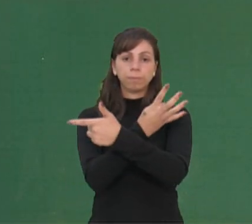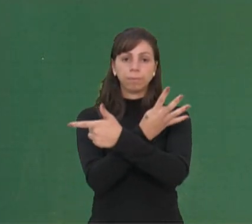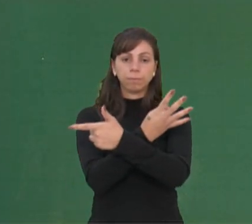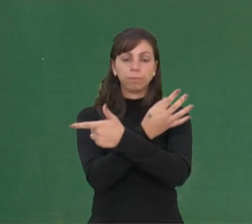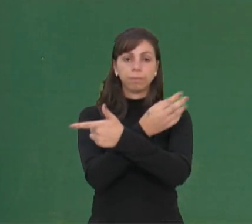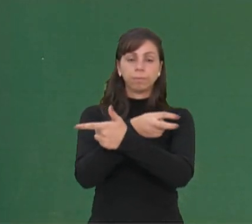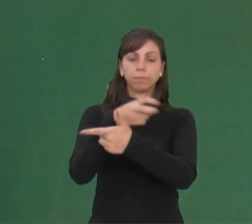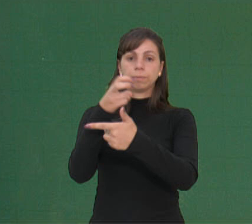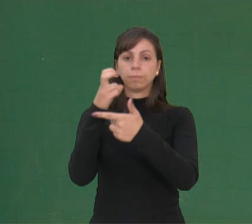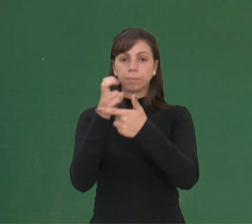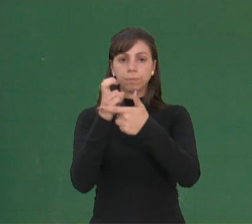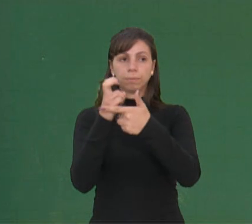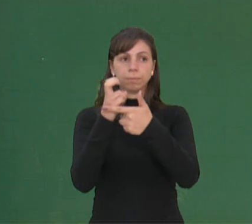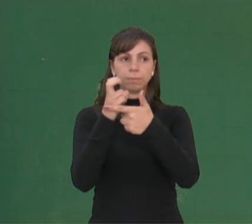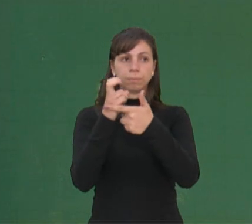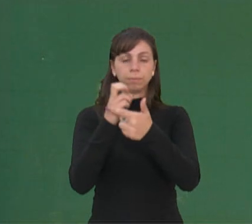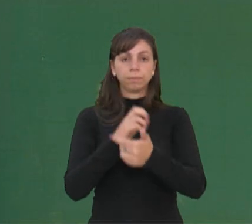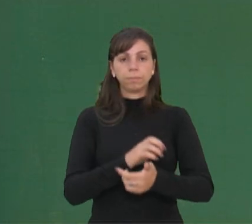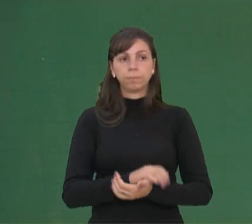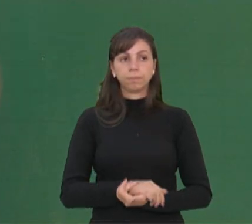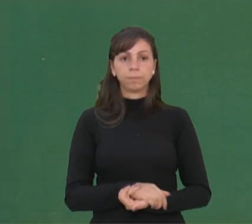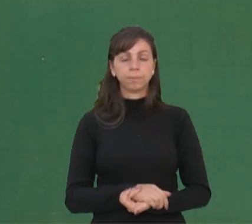ali.